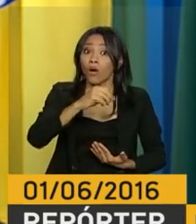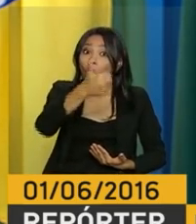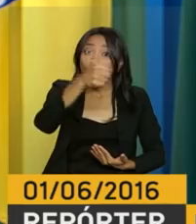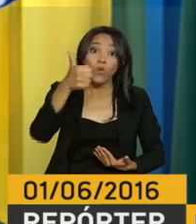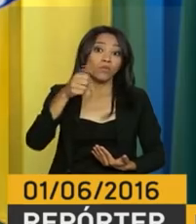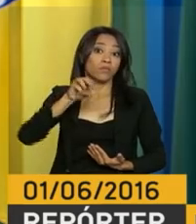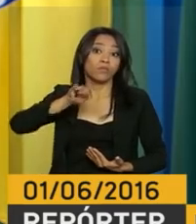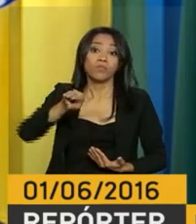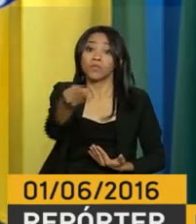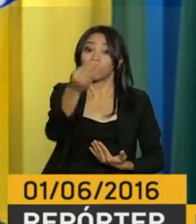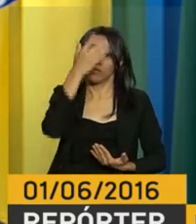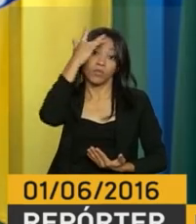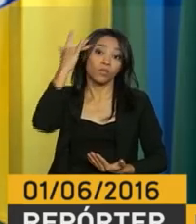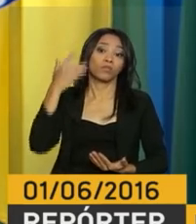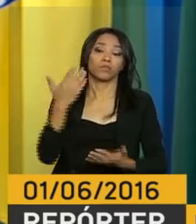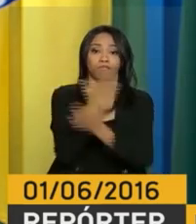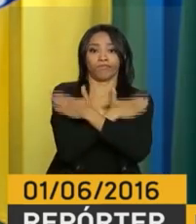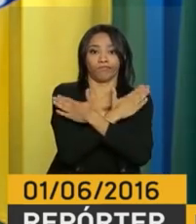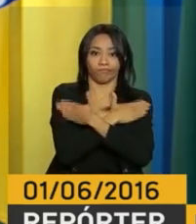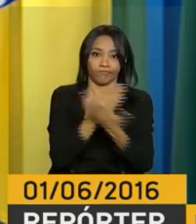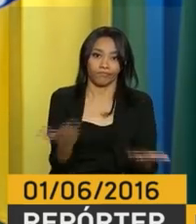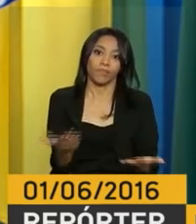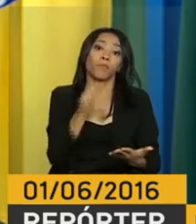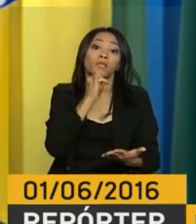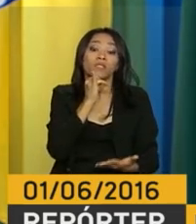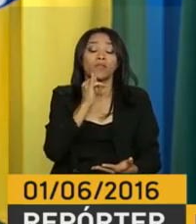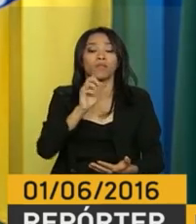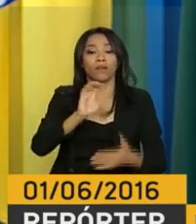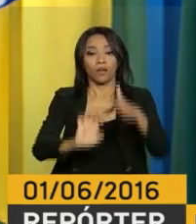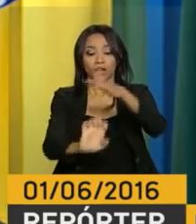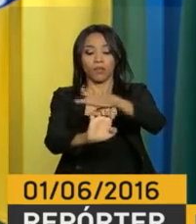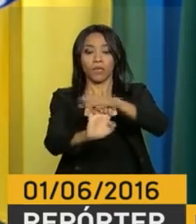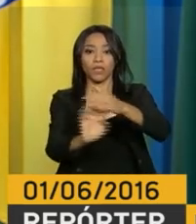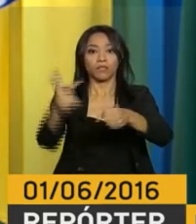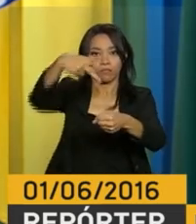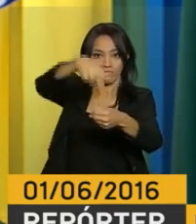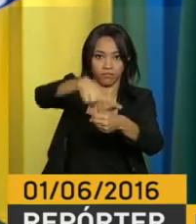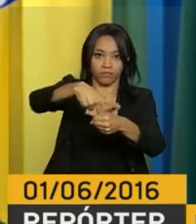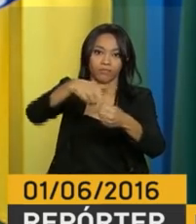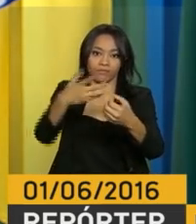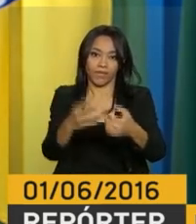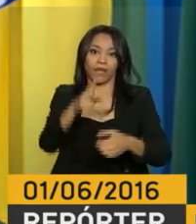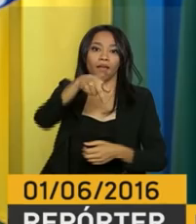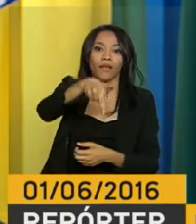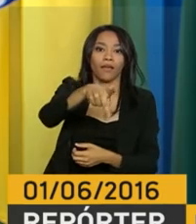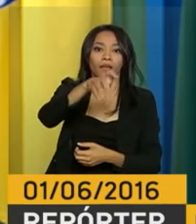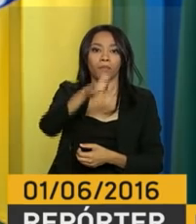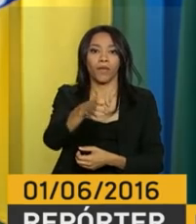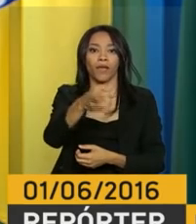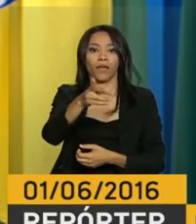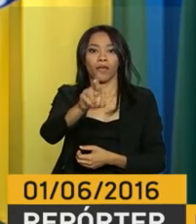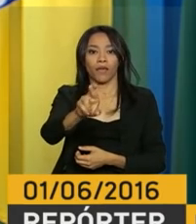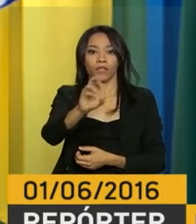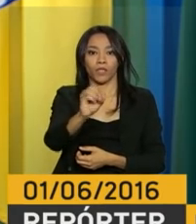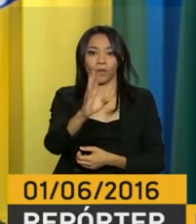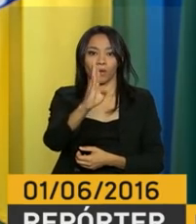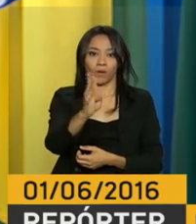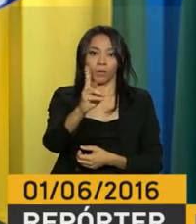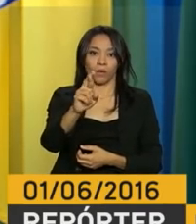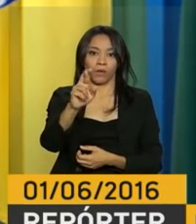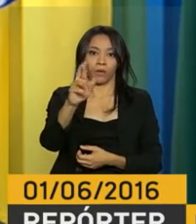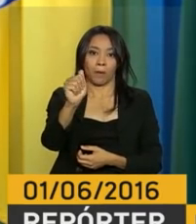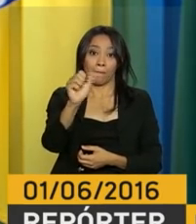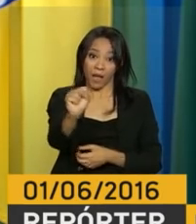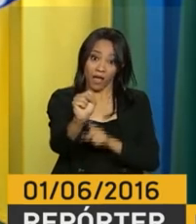pedo Parente É o Melhor exemplo da difícil situação que enfrentamos uma empresa que encheu de orgulho os